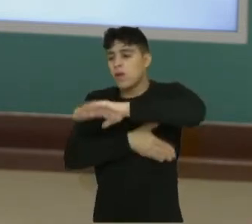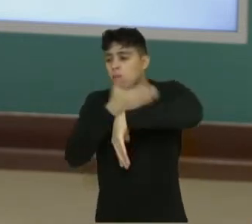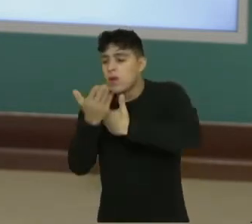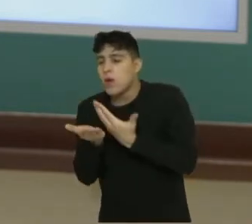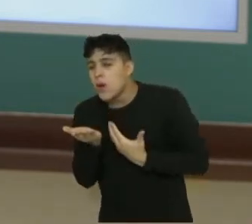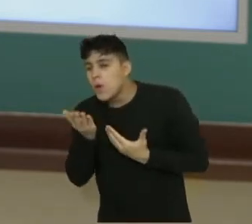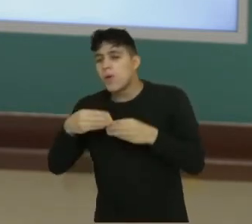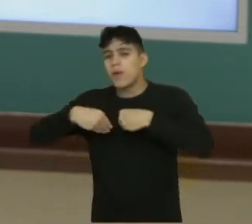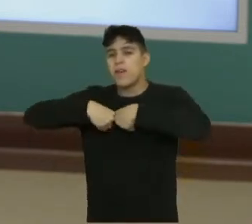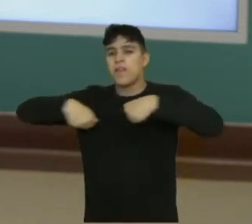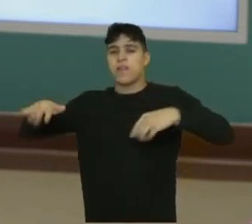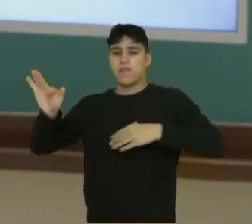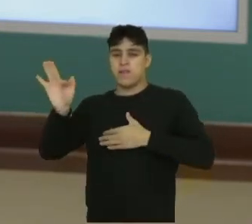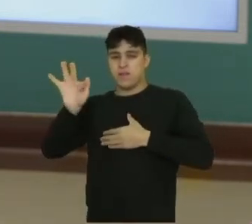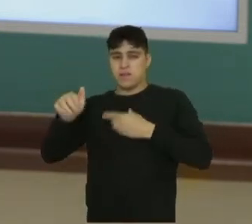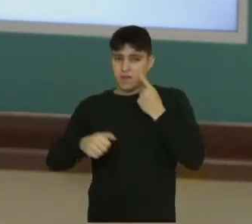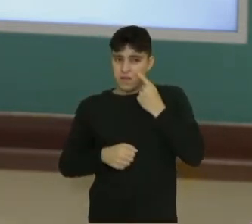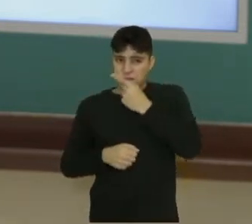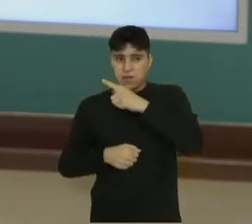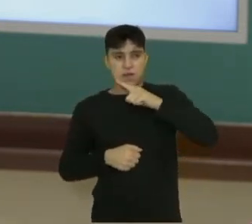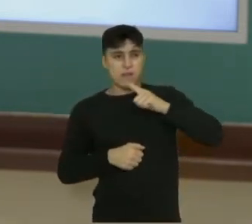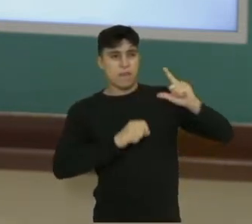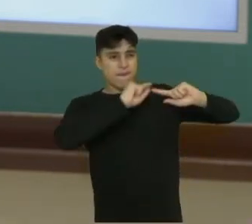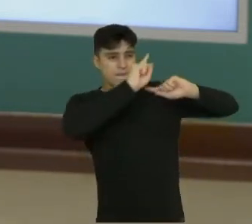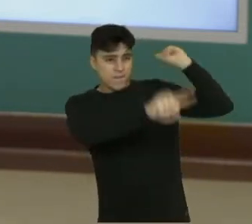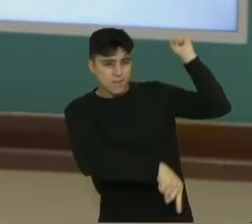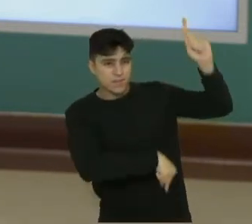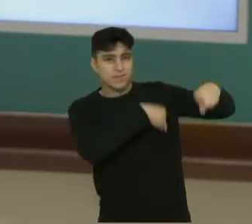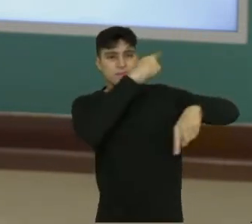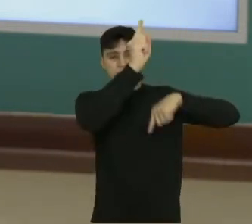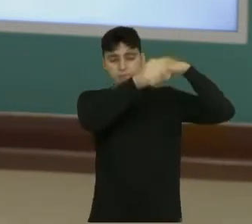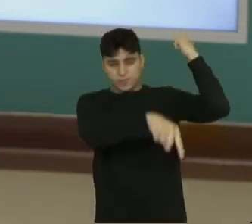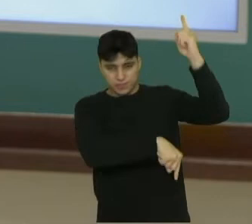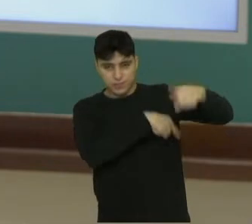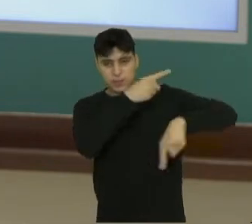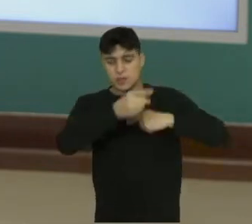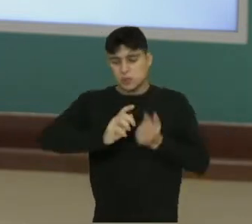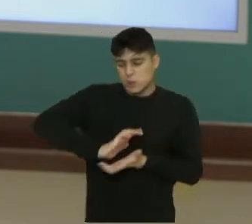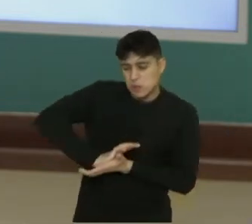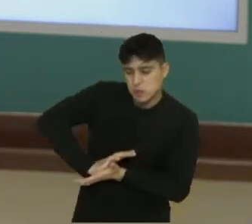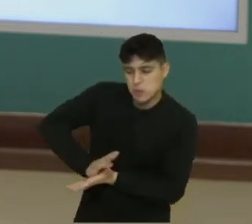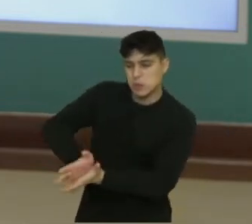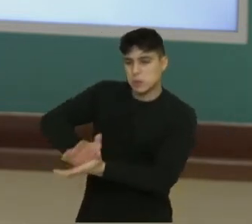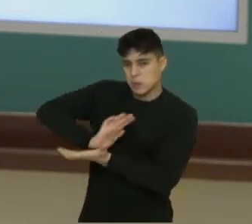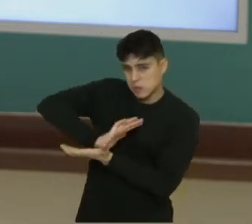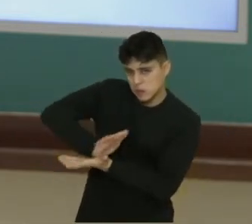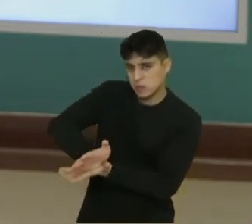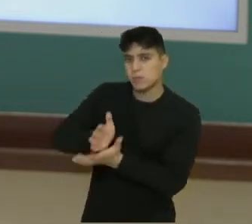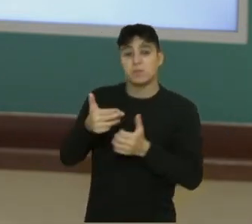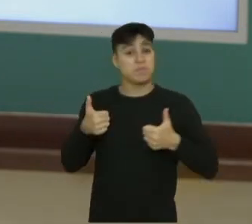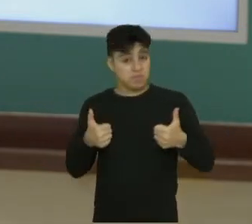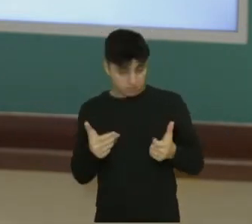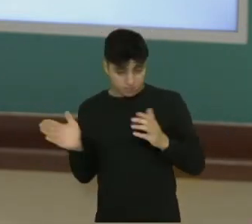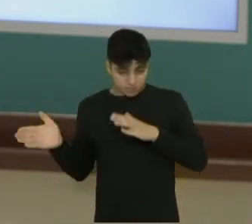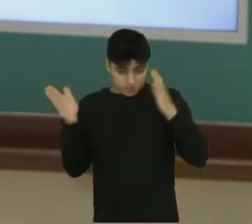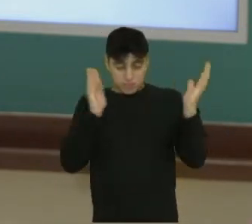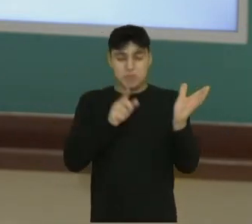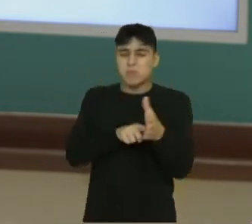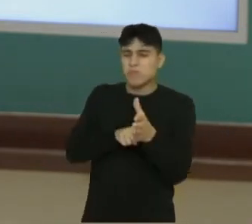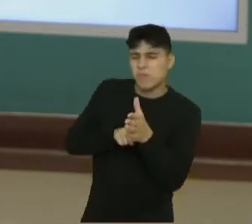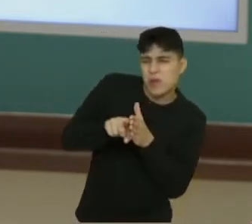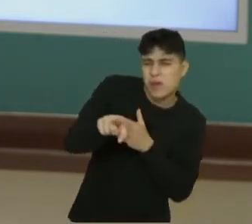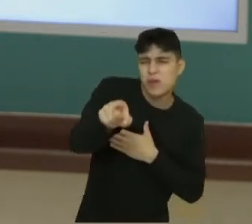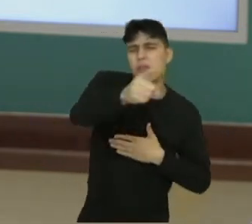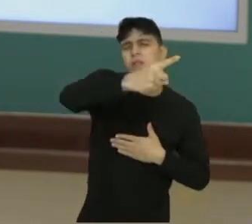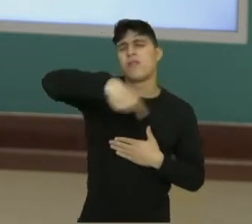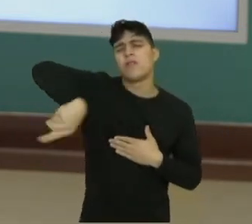moinho, aqui você tem grãos, certo? E assim por diante. Pergunta: em sua opinião,